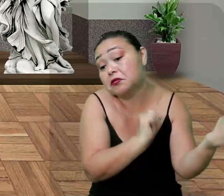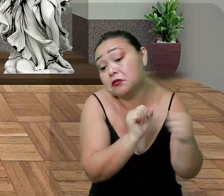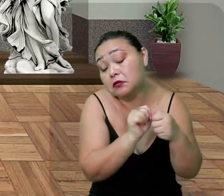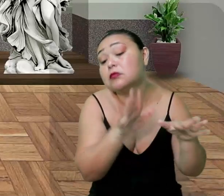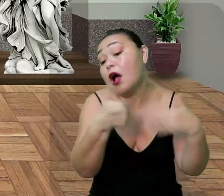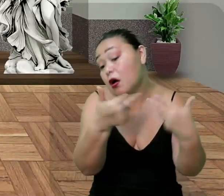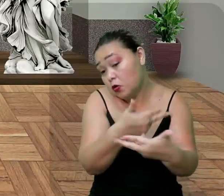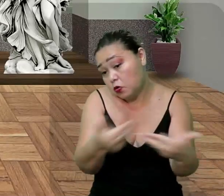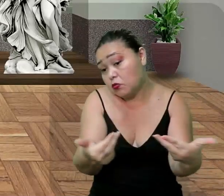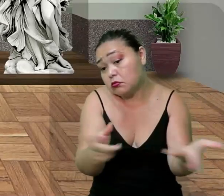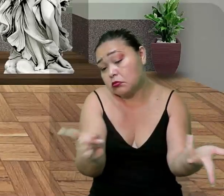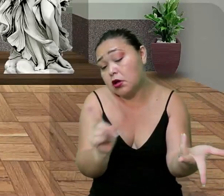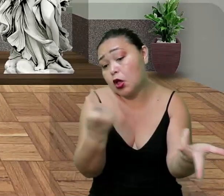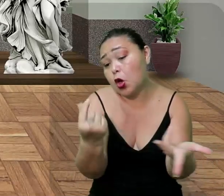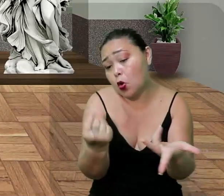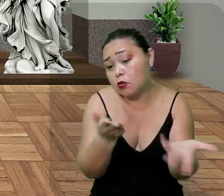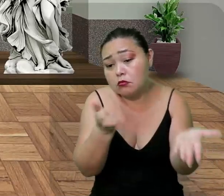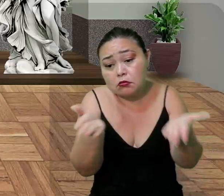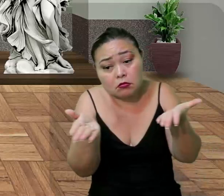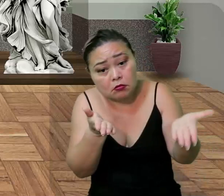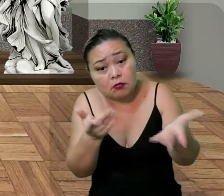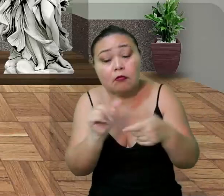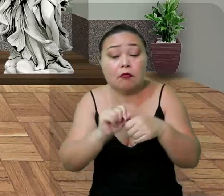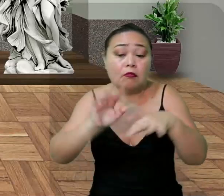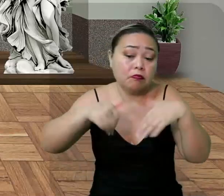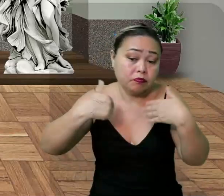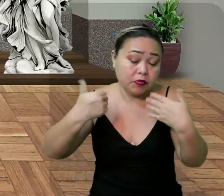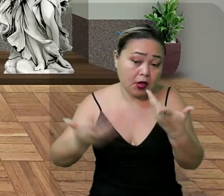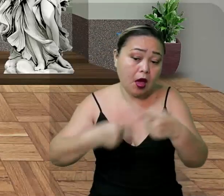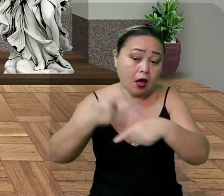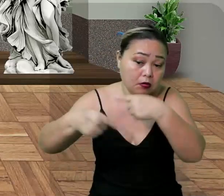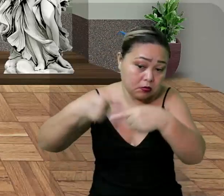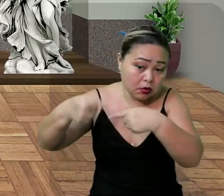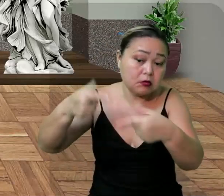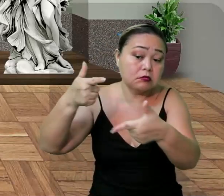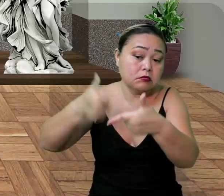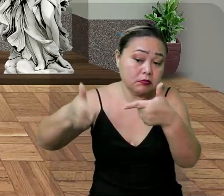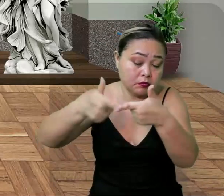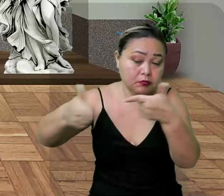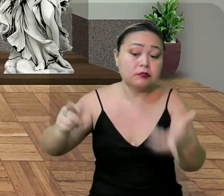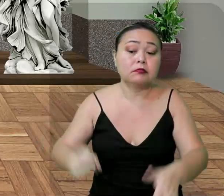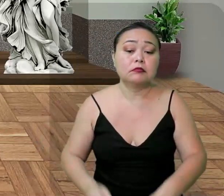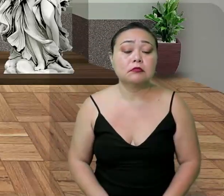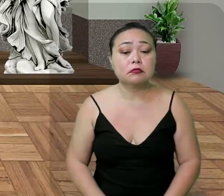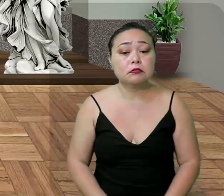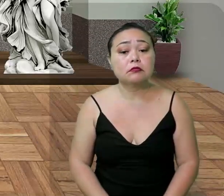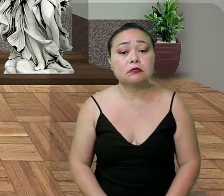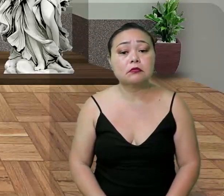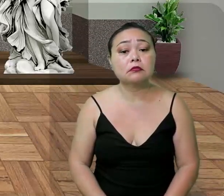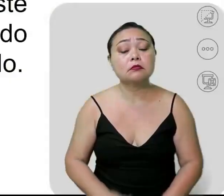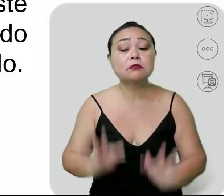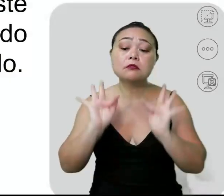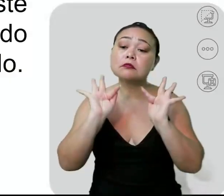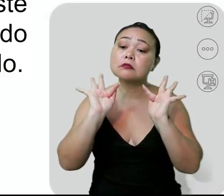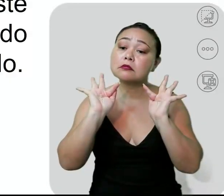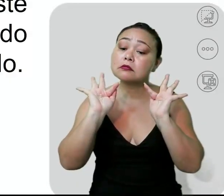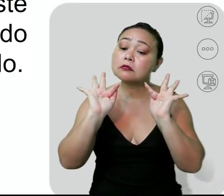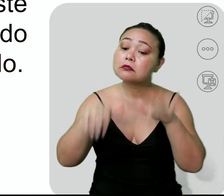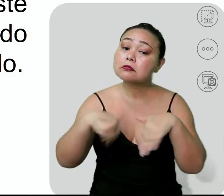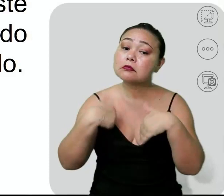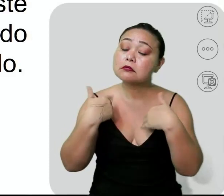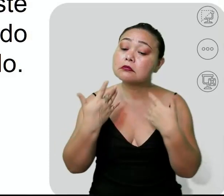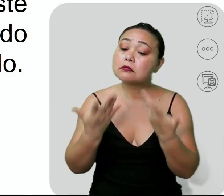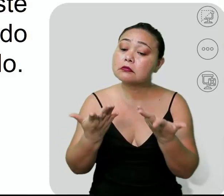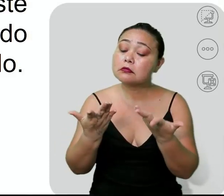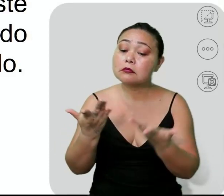coisas, né, de economia que acaba gerando uma crise. Tá certo? Para fechar, senhores, olha